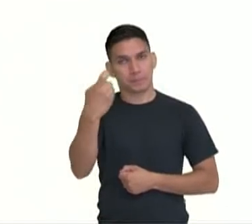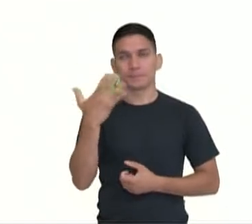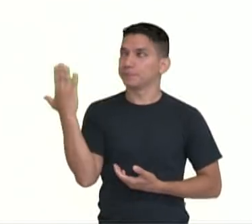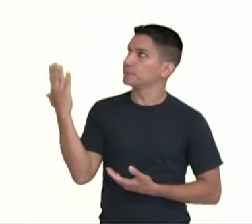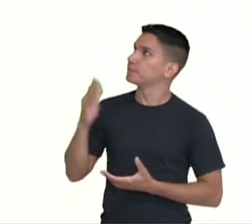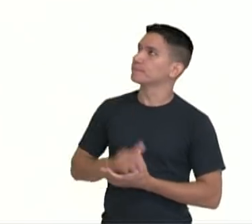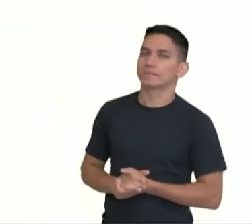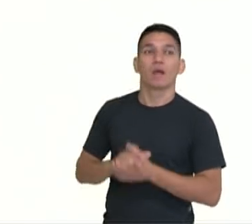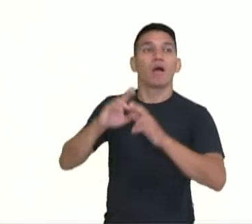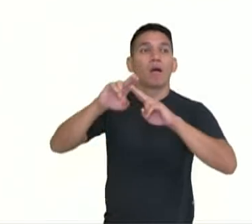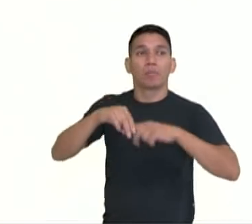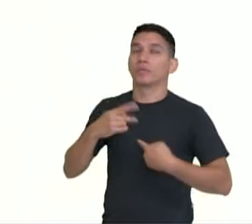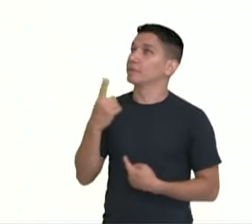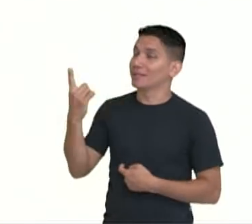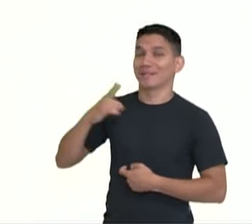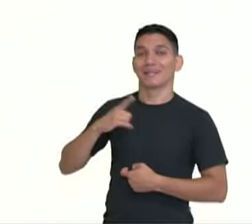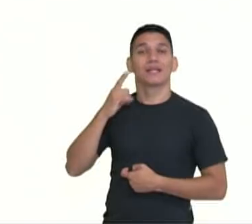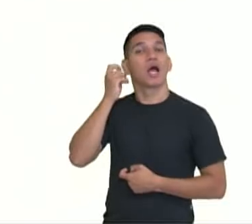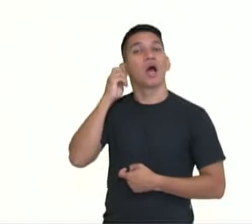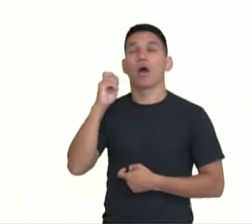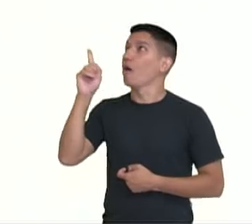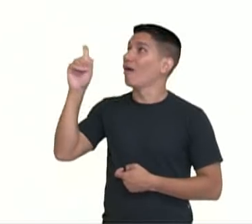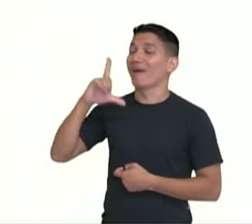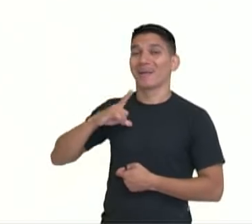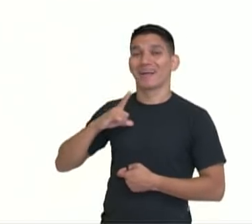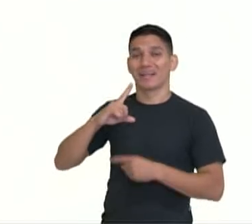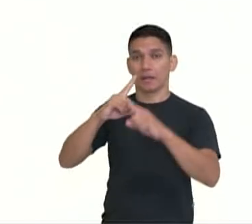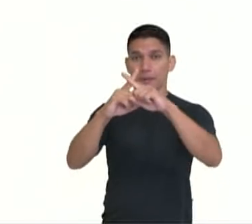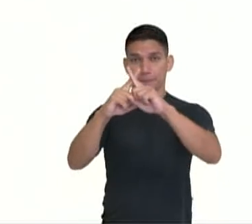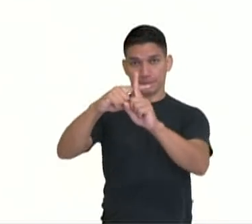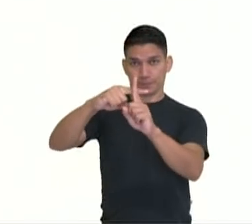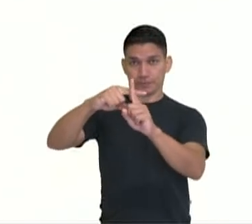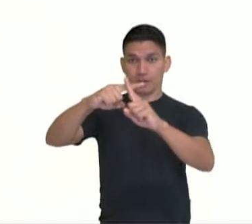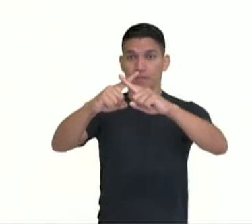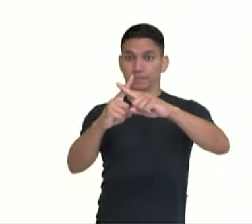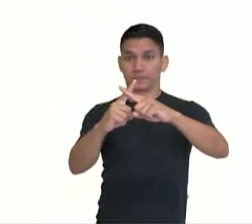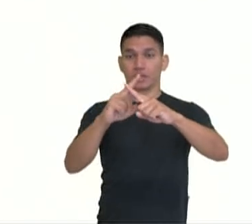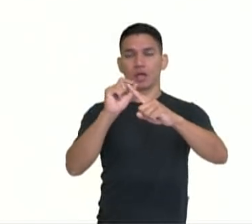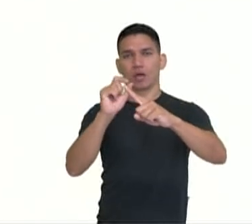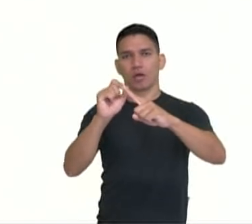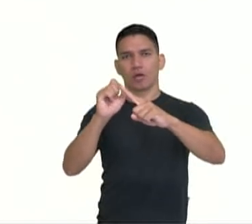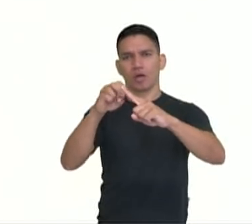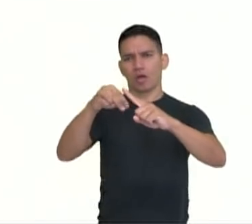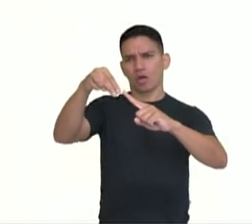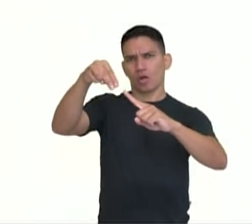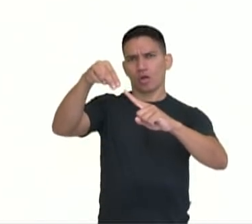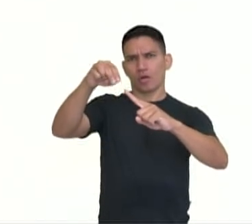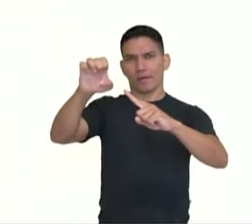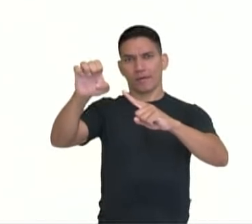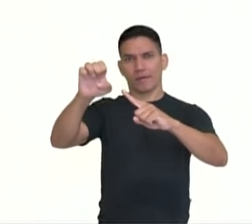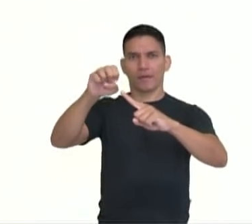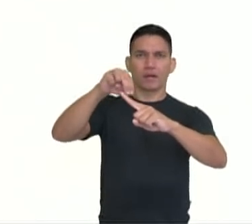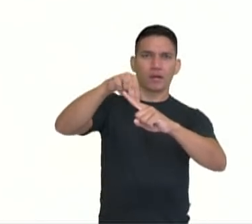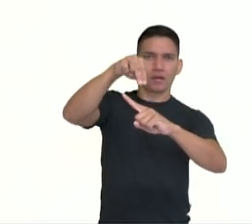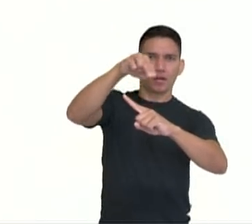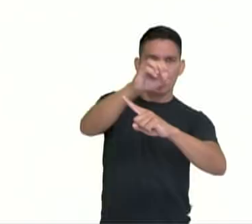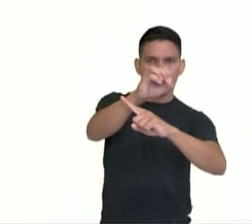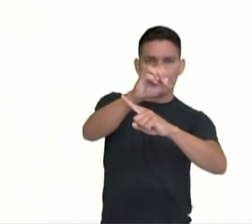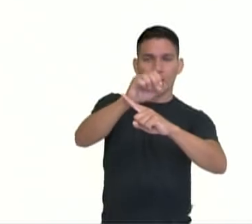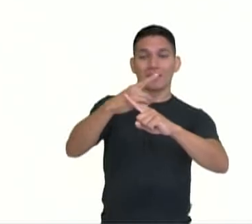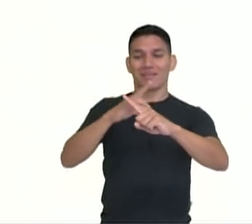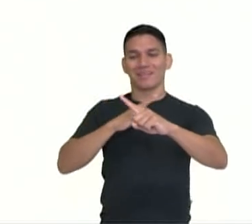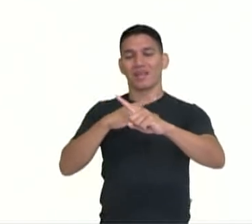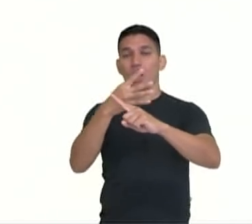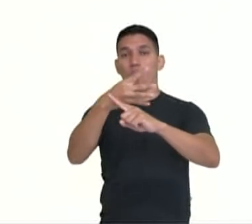ali, então, como a professora mostrou lá, é aqui marcadinho no nosso esquema ali, na nossa Rosa dos Ventos, os